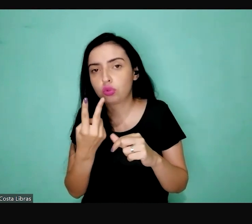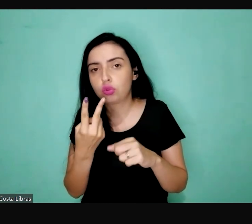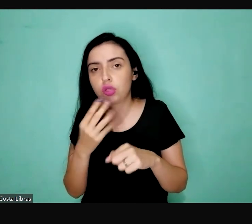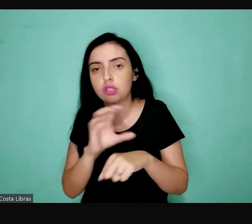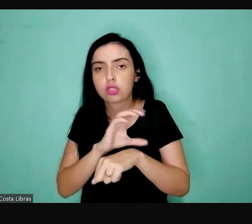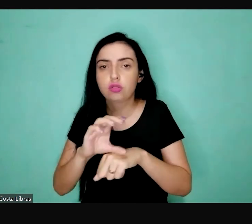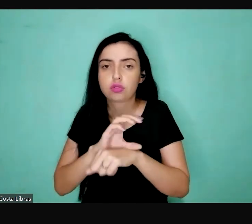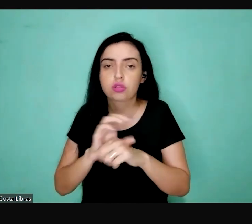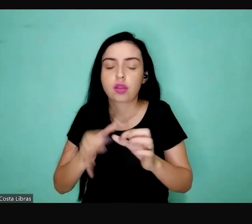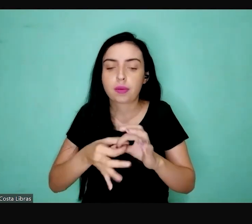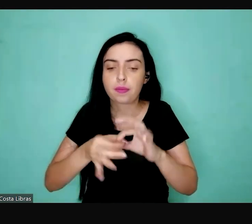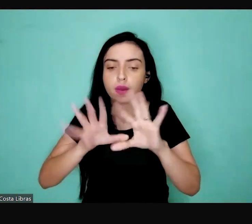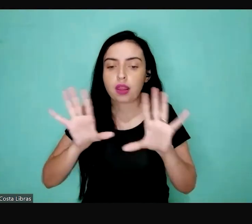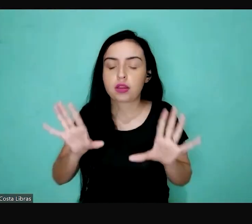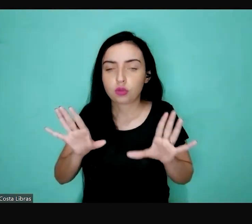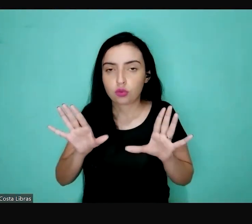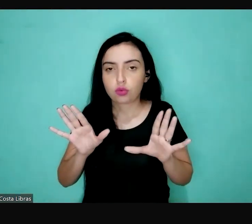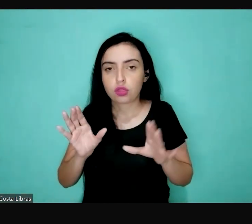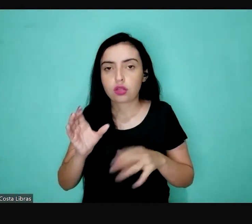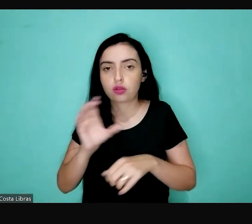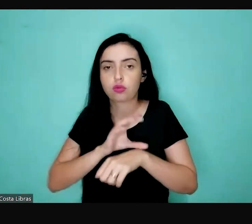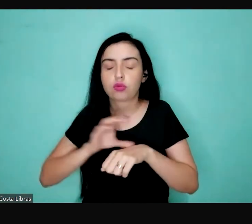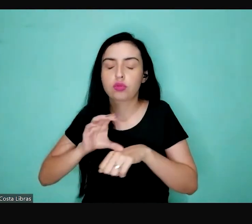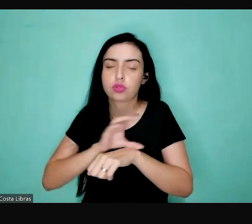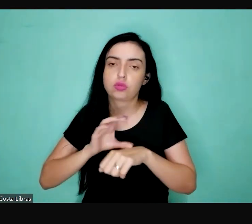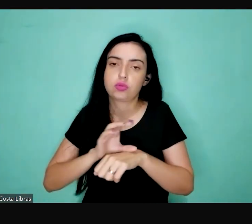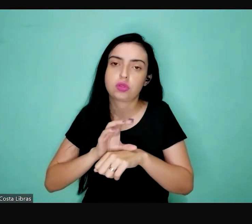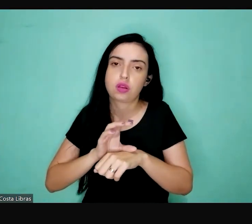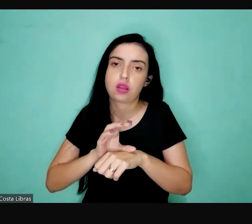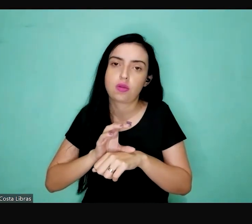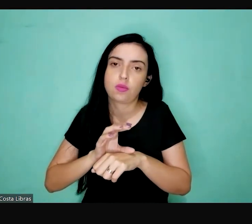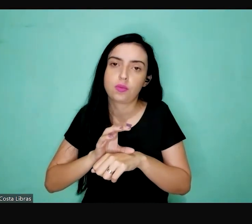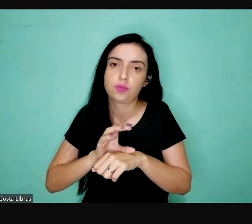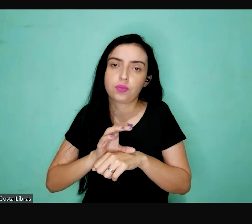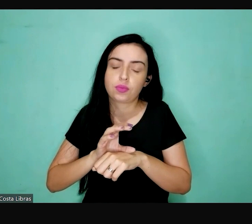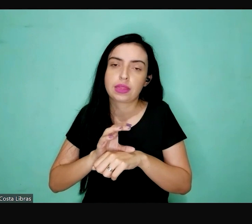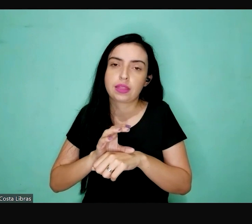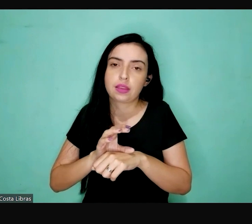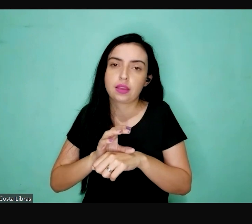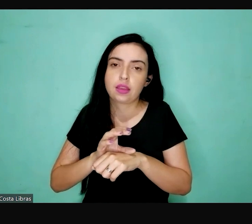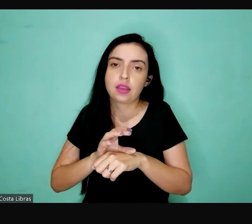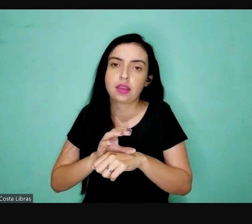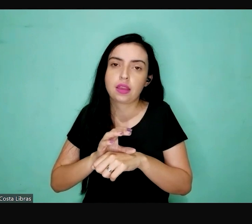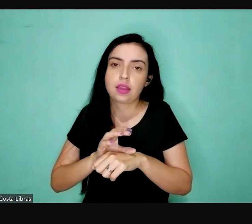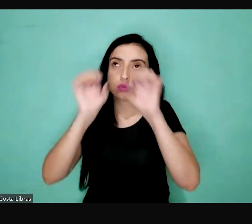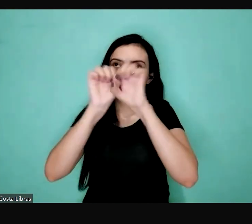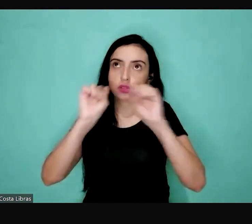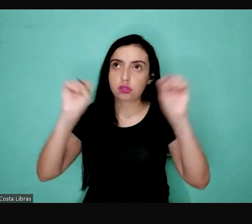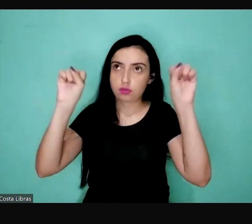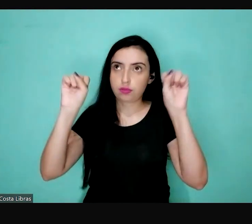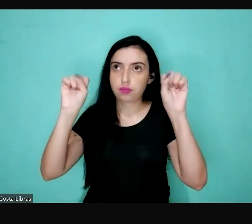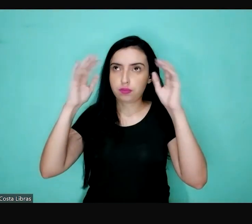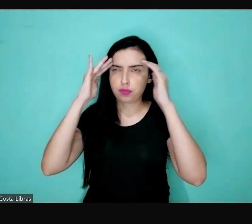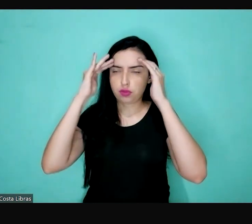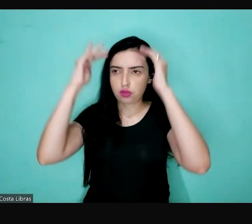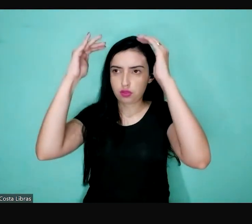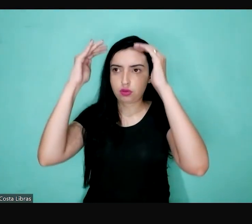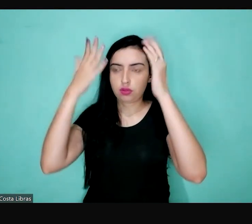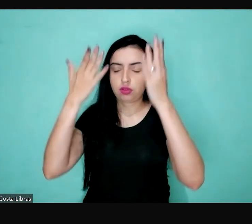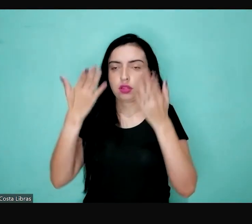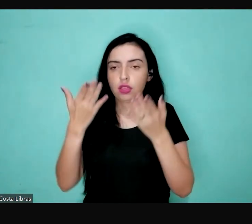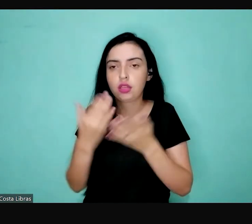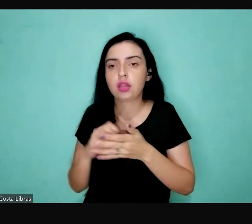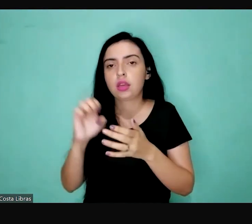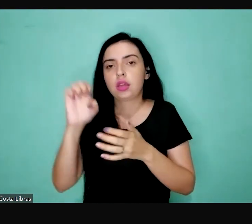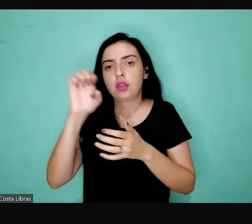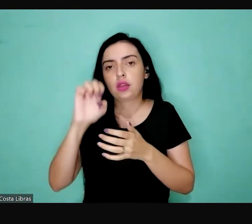abertura constitucional ao Tribunal Europeu, à doutrina, a esse efeito de